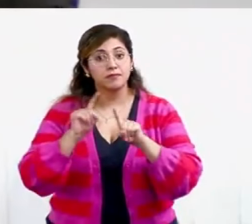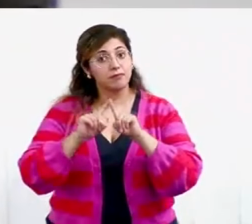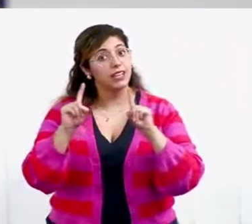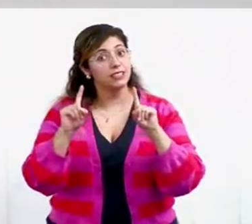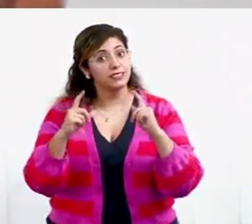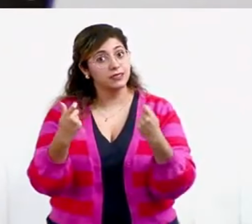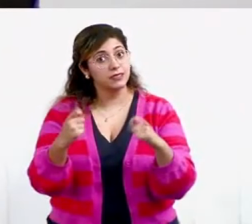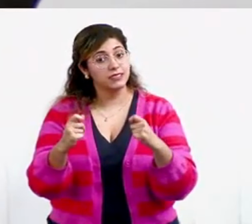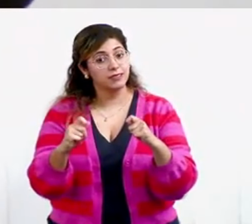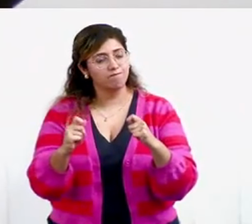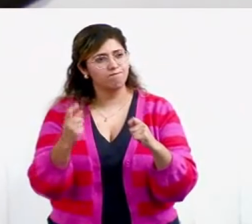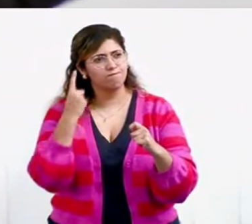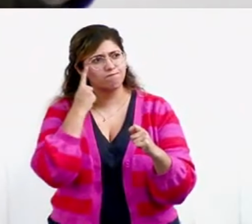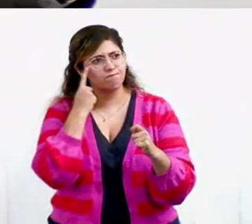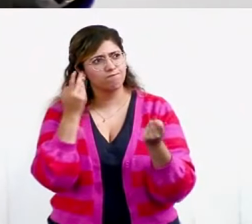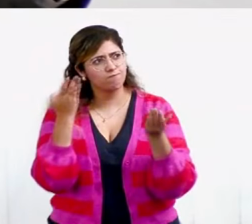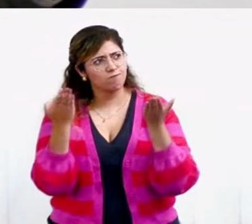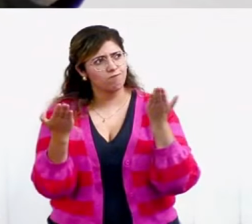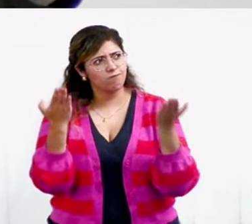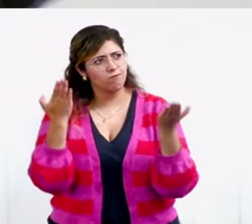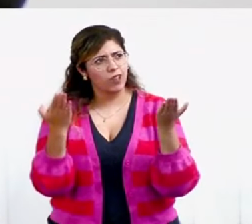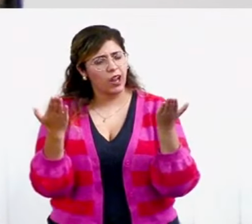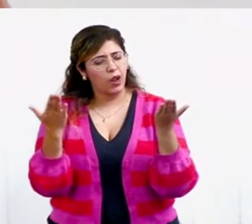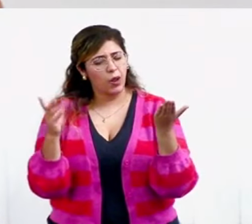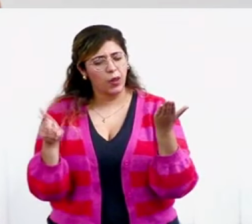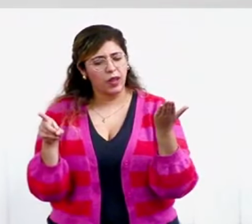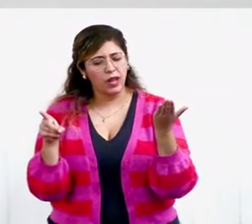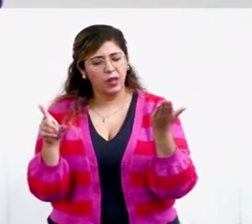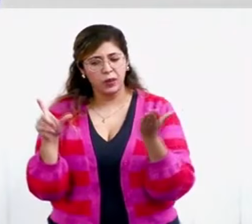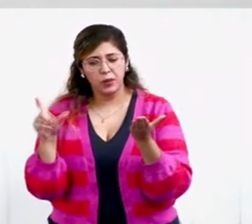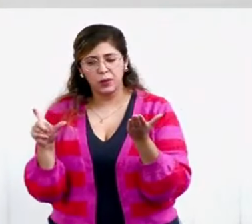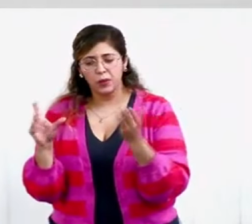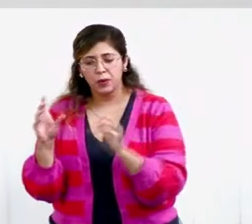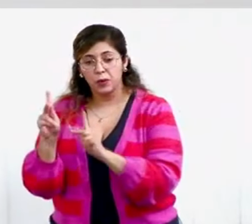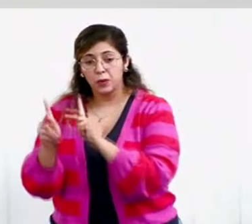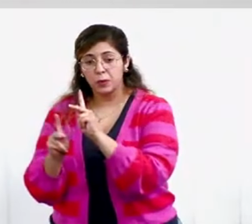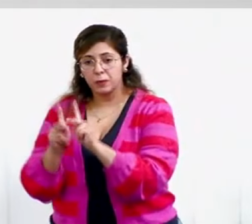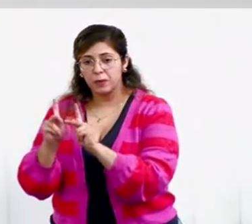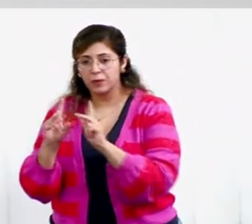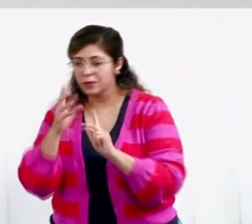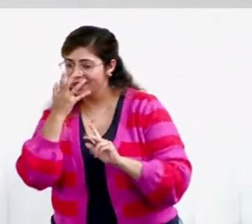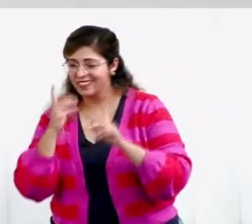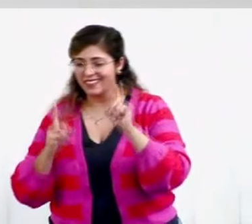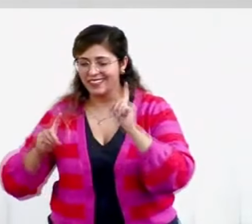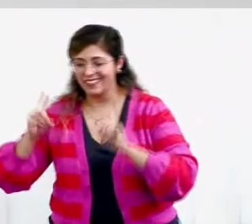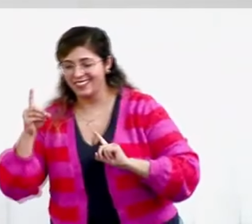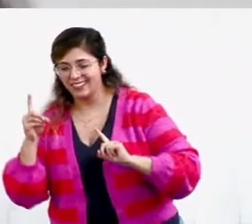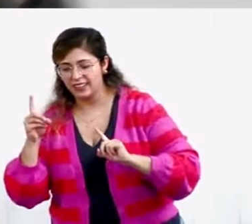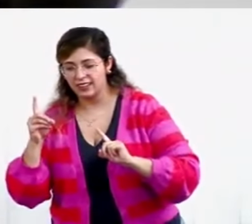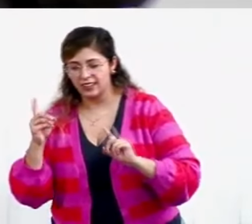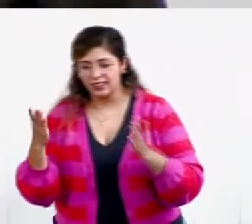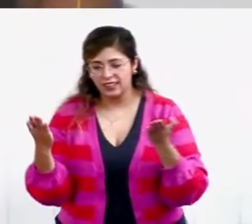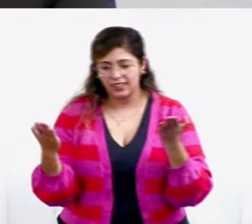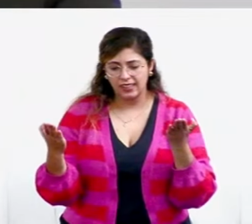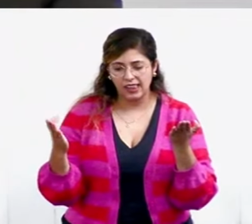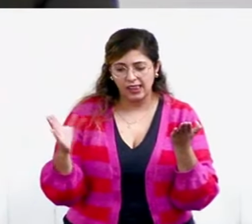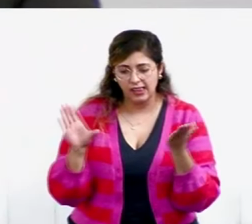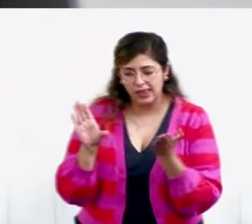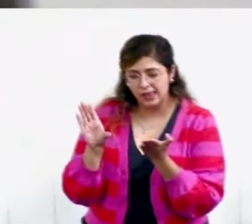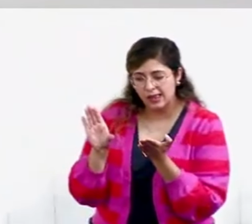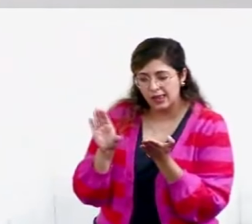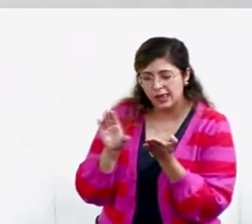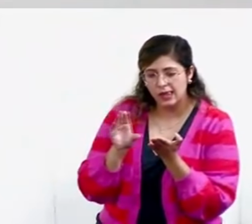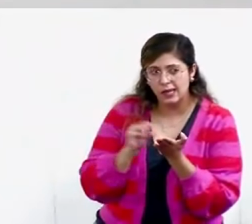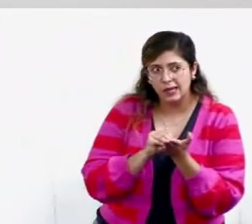não pode se comparar a eles. Pelo contrário, você tem que ser diferente deles. Mas o grande problema nas igrejas é